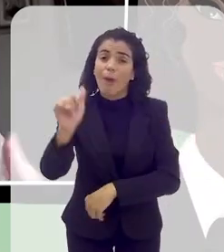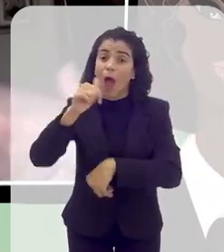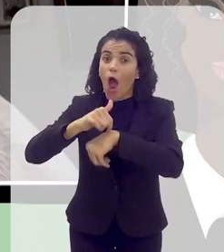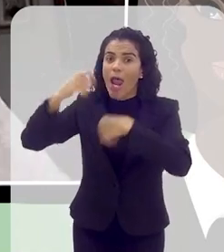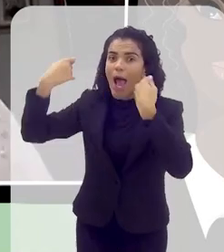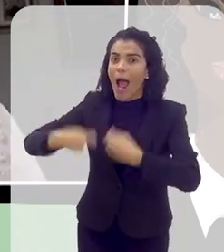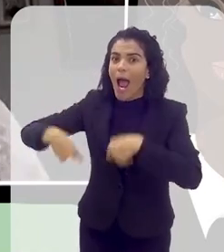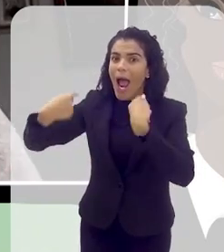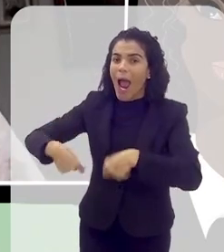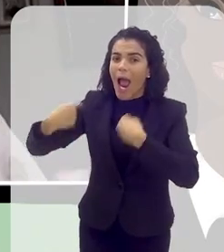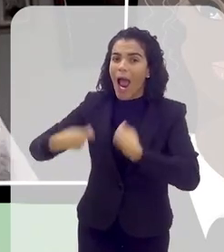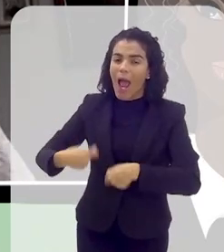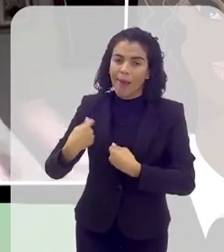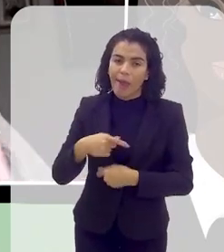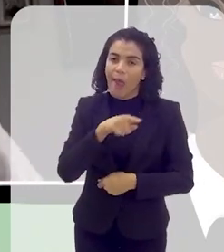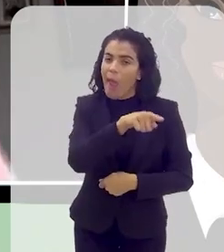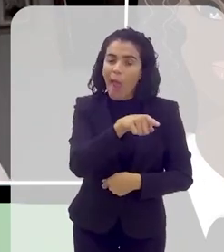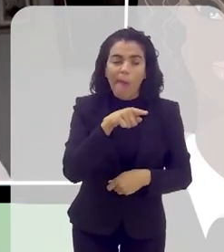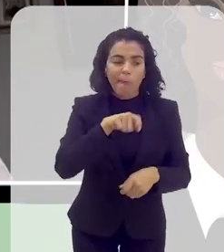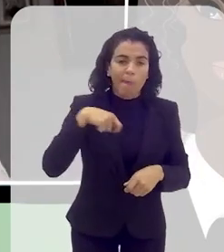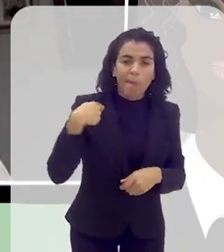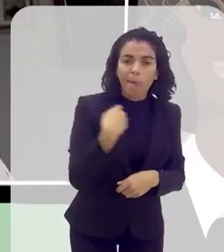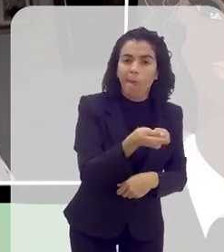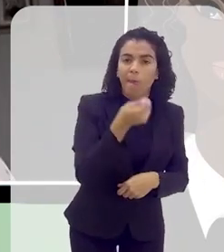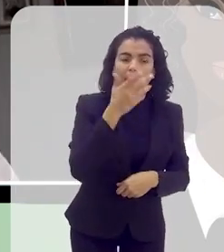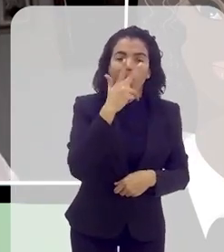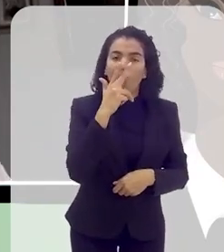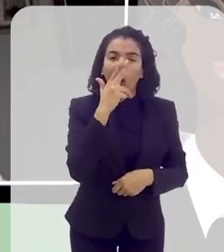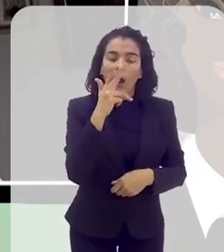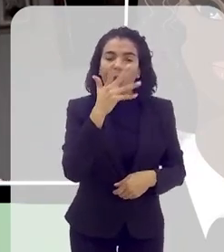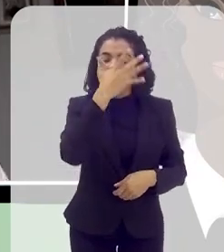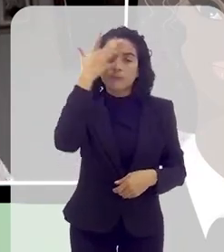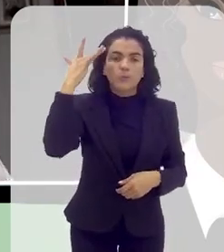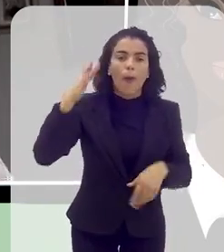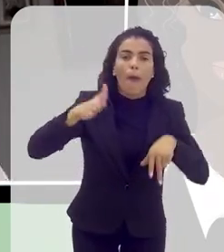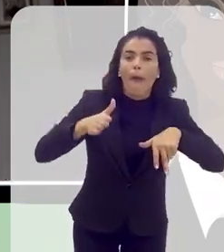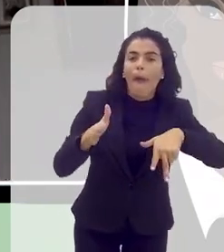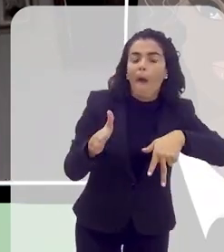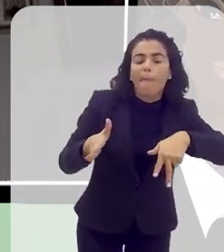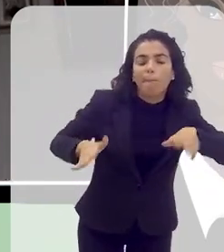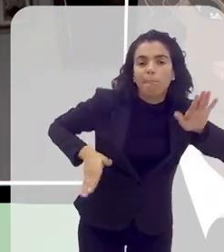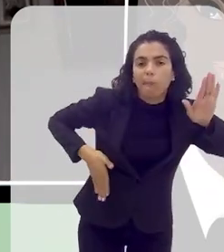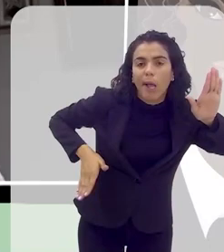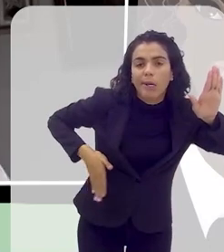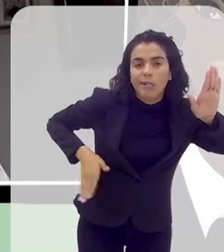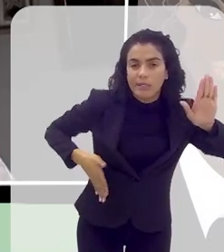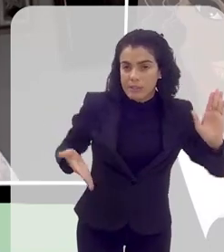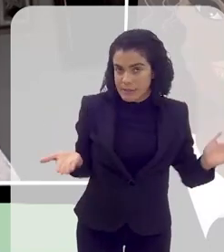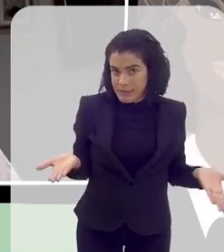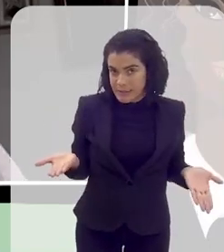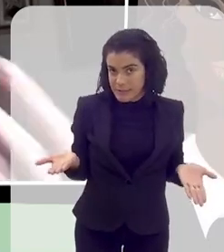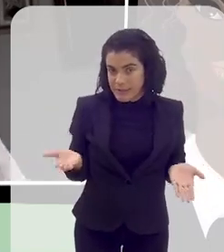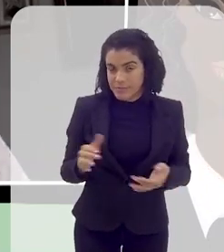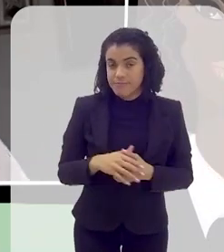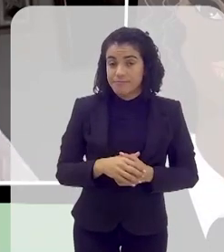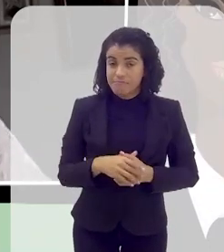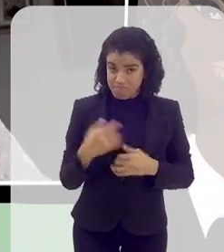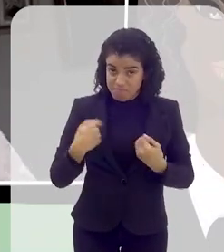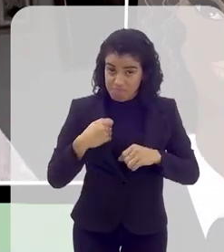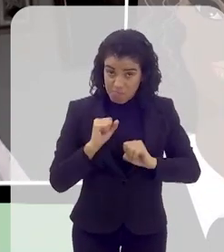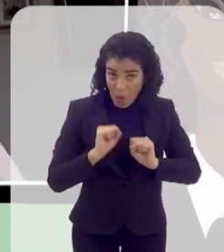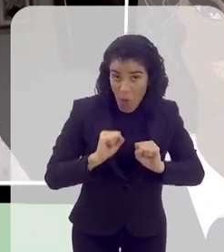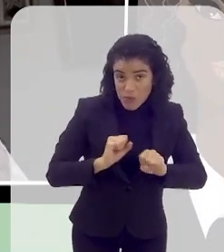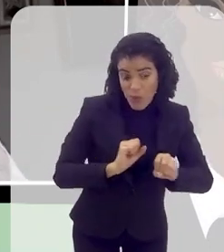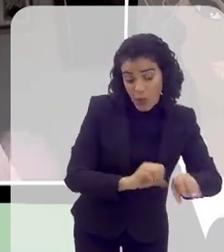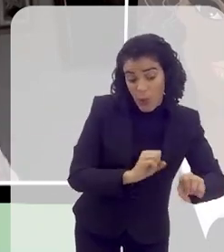ou só para. É o tempo todo marginal, assim. A gente deve educar ou a gente não deve educar? Quer dizer, se